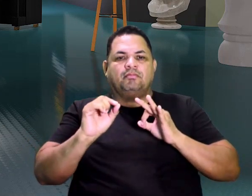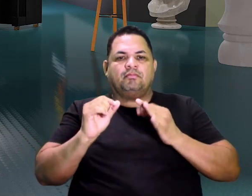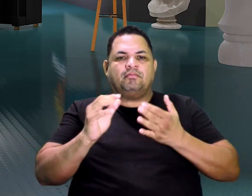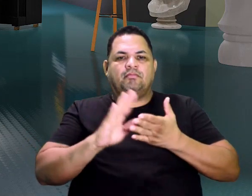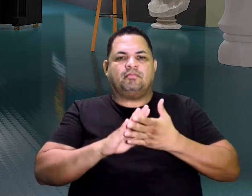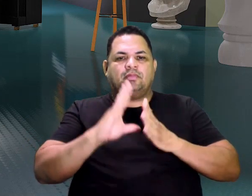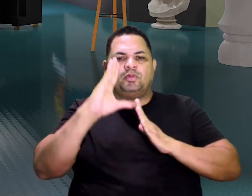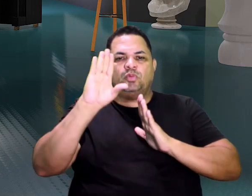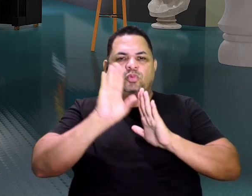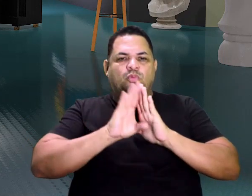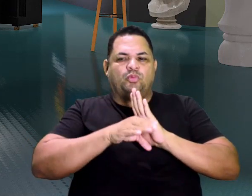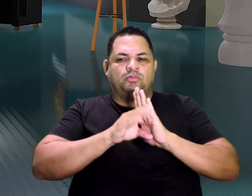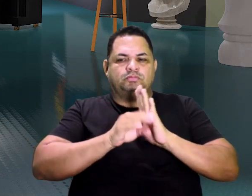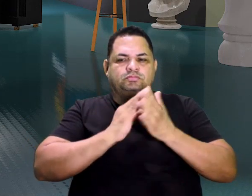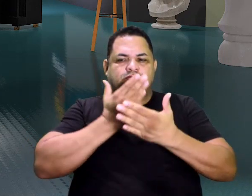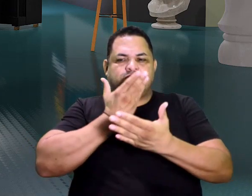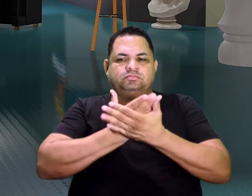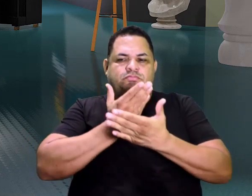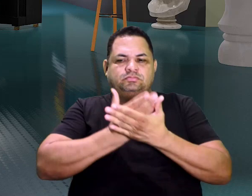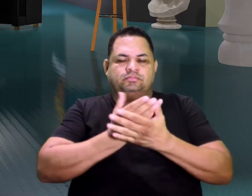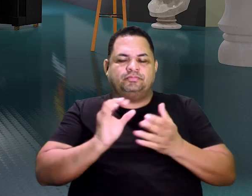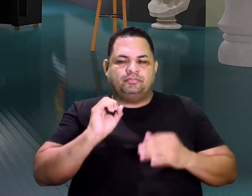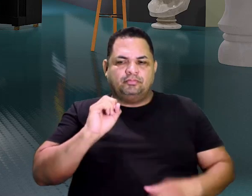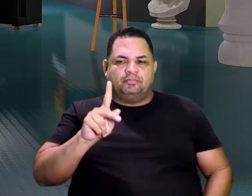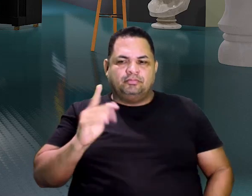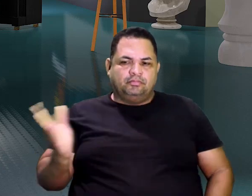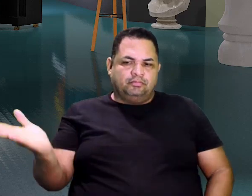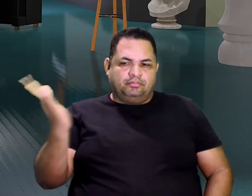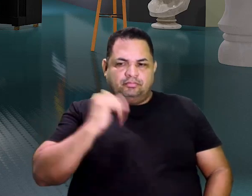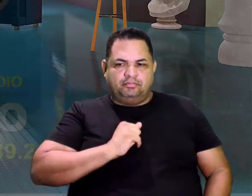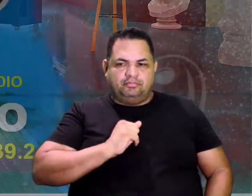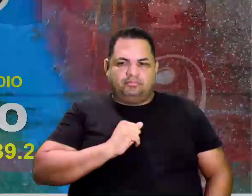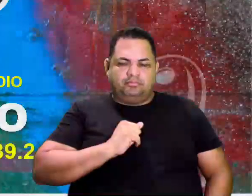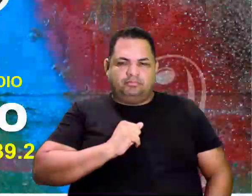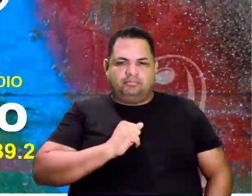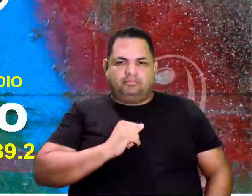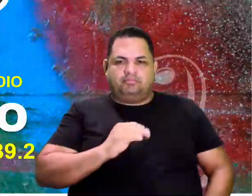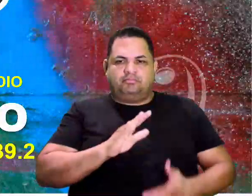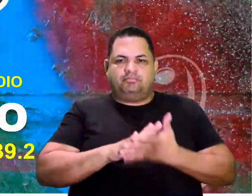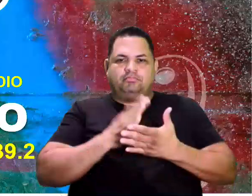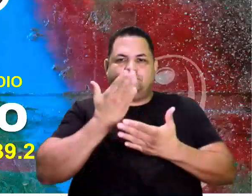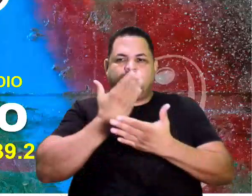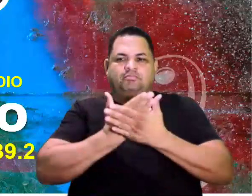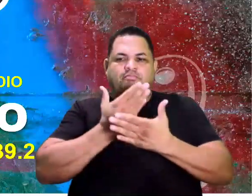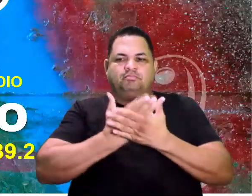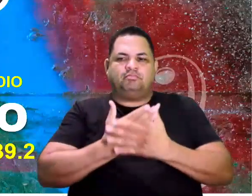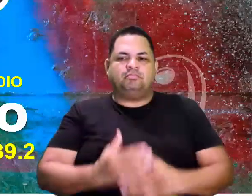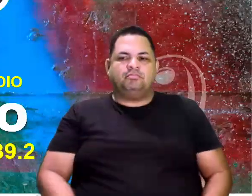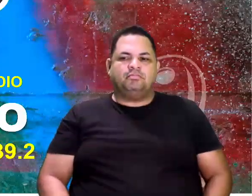aprender os conceitos que foram estudados, ok? Então vamos lá para a nossa aula.